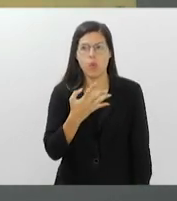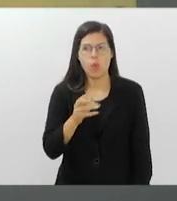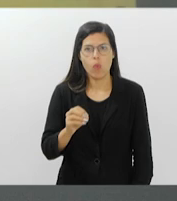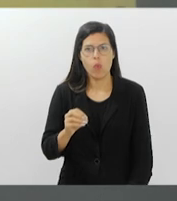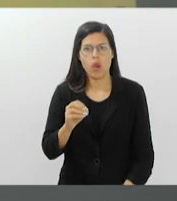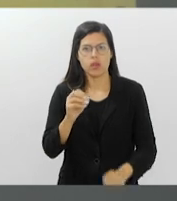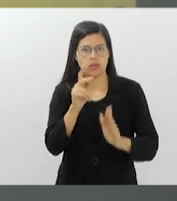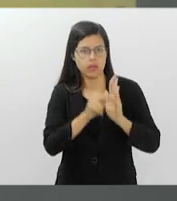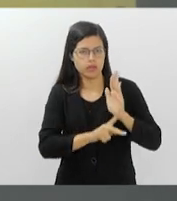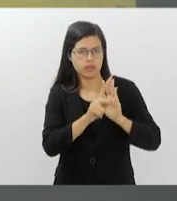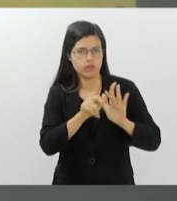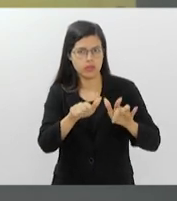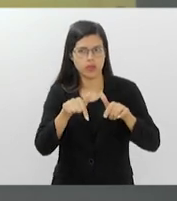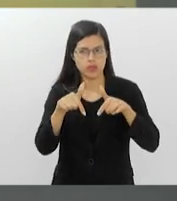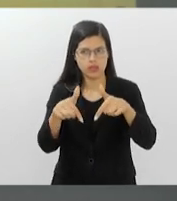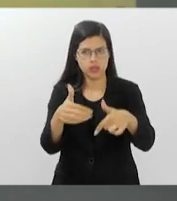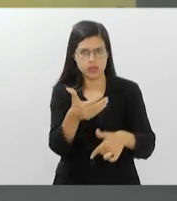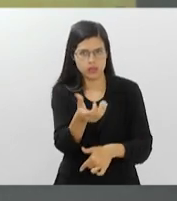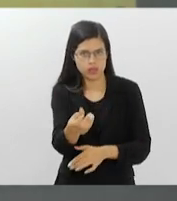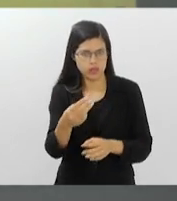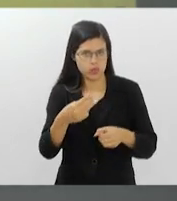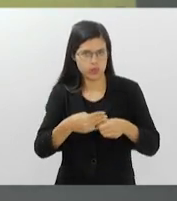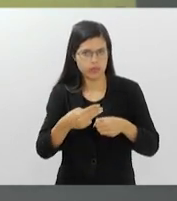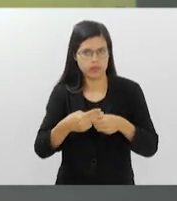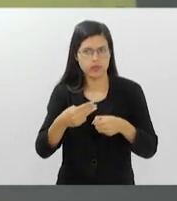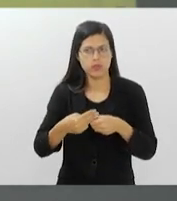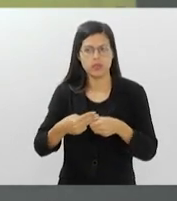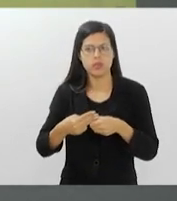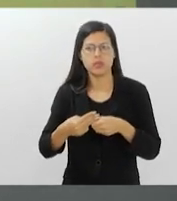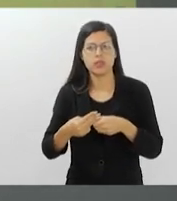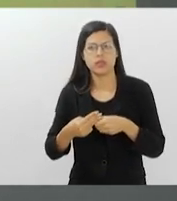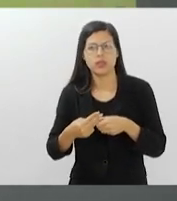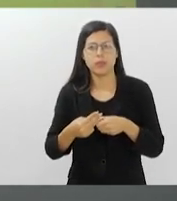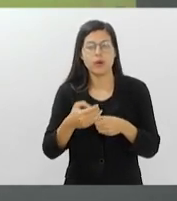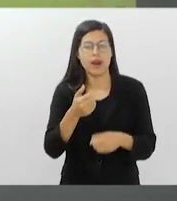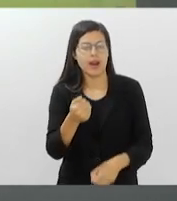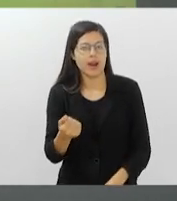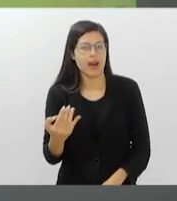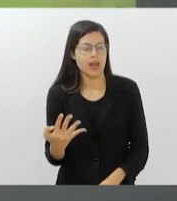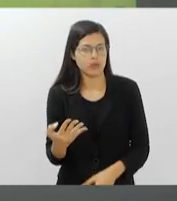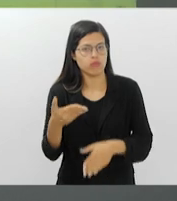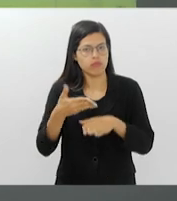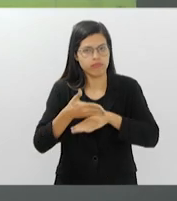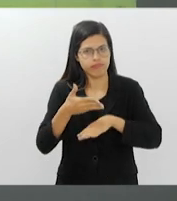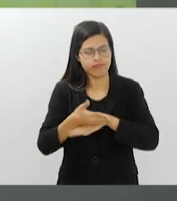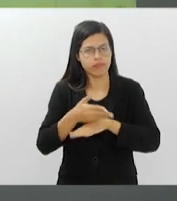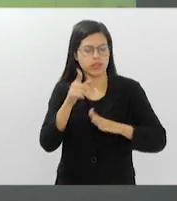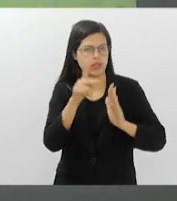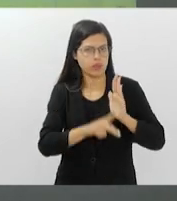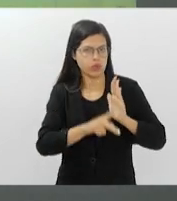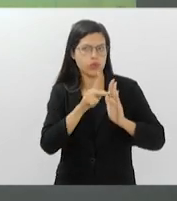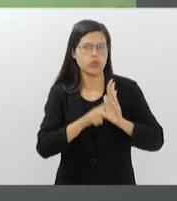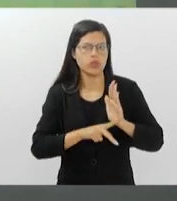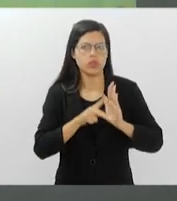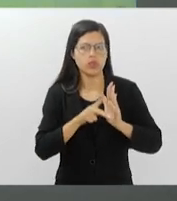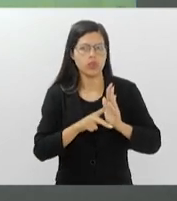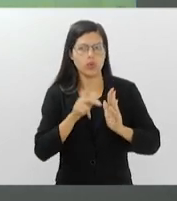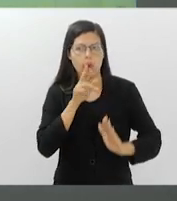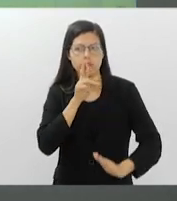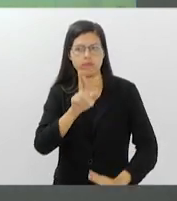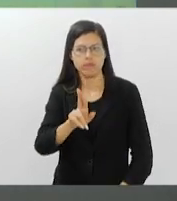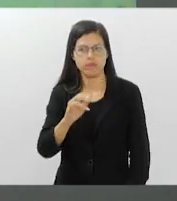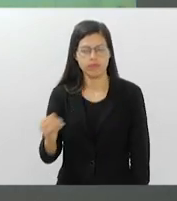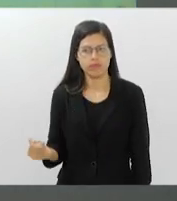ação em 16 municípios prioritários dentro de 16 14 participaram desses planos e a gente teve um um resultado muito